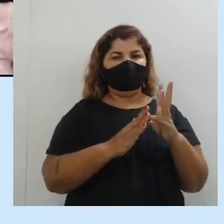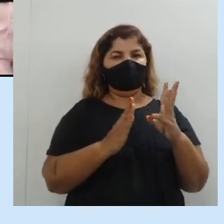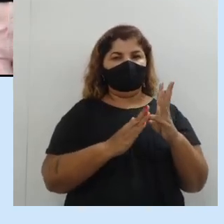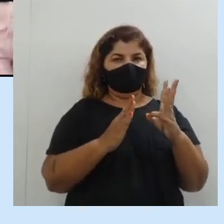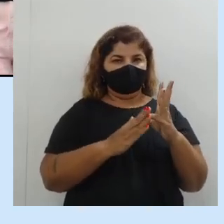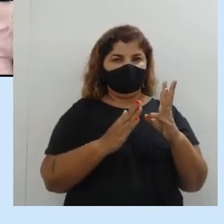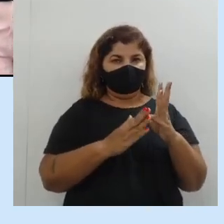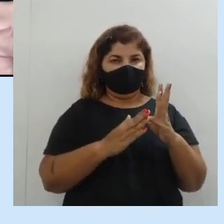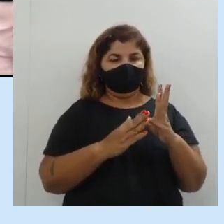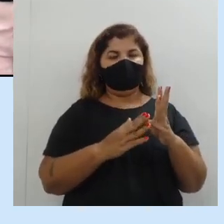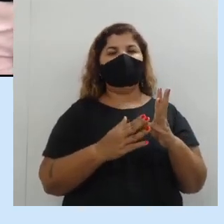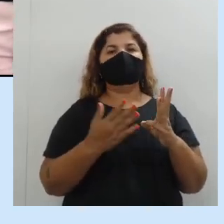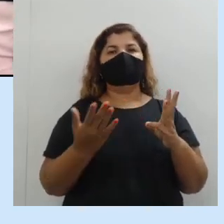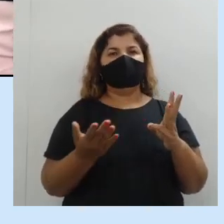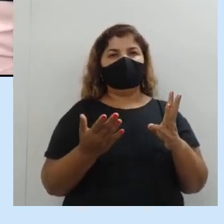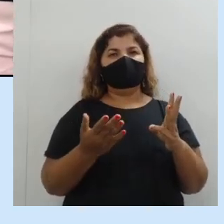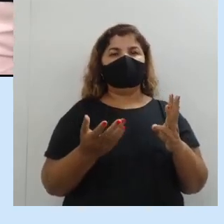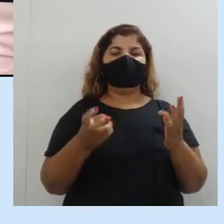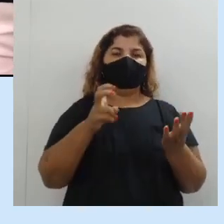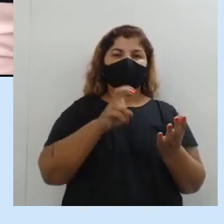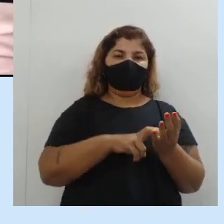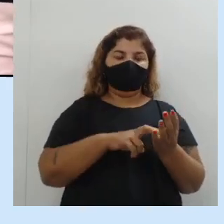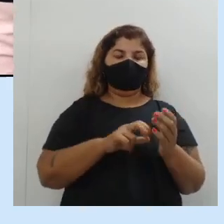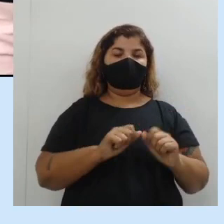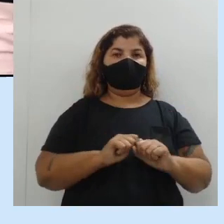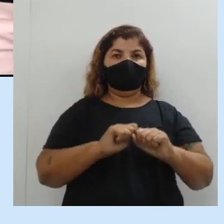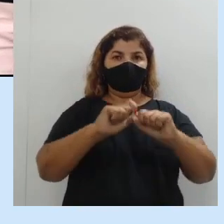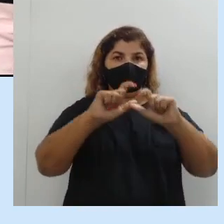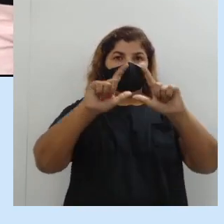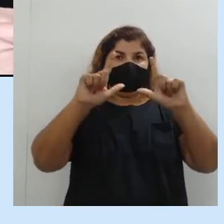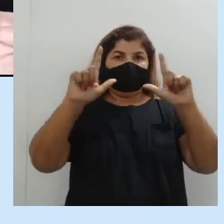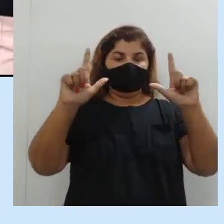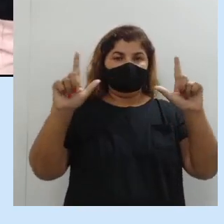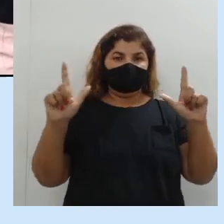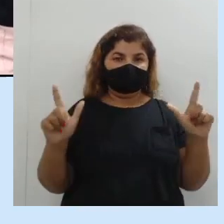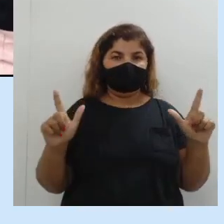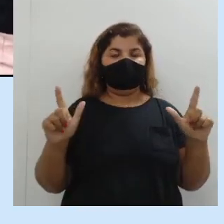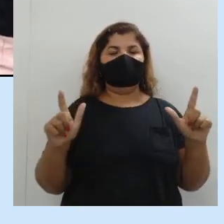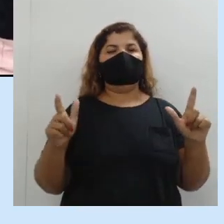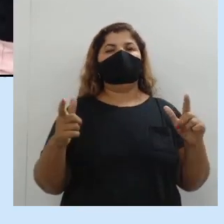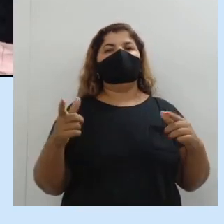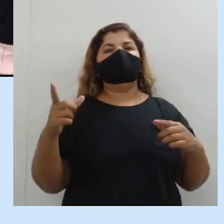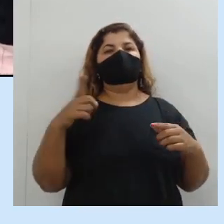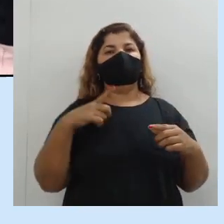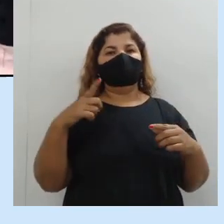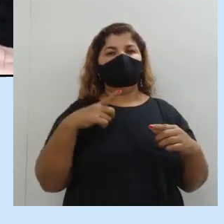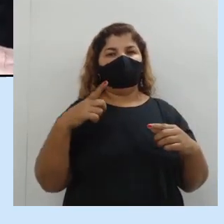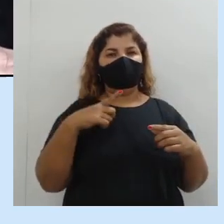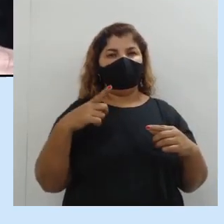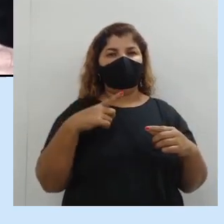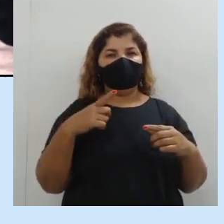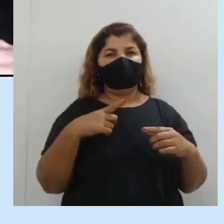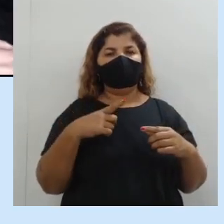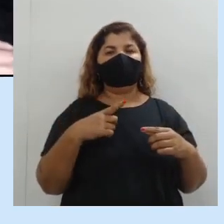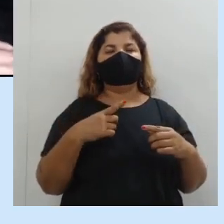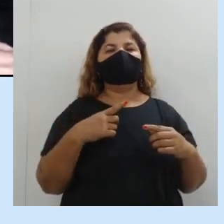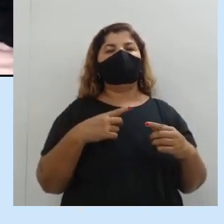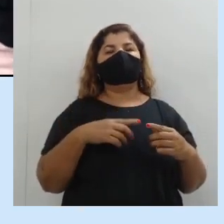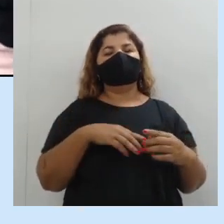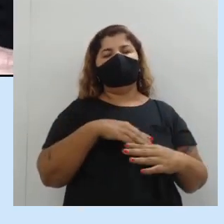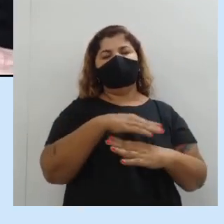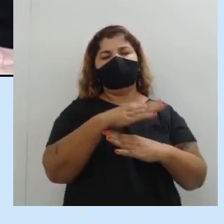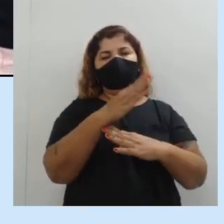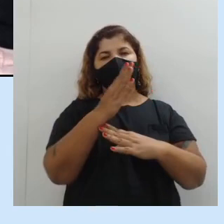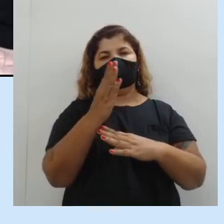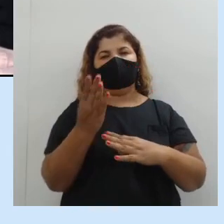com seus dedos rosados abrisse caminho ao louro febo, ele se atracava até o